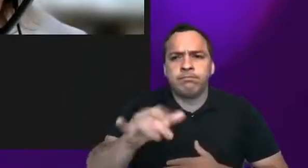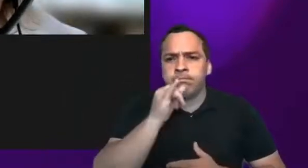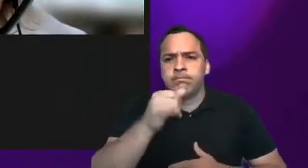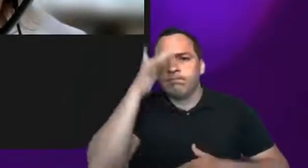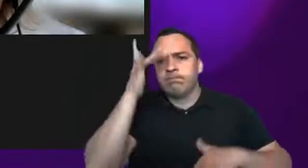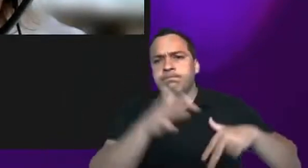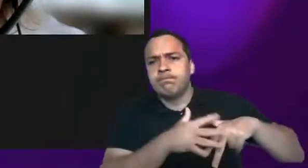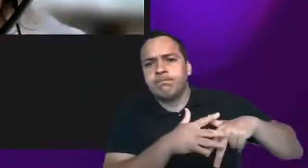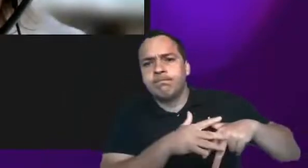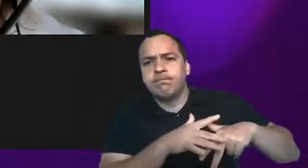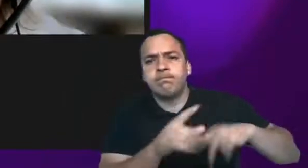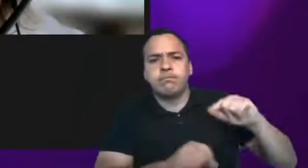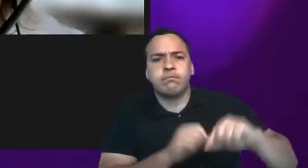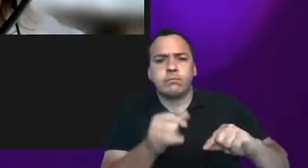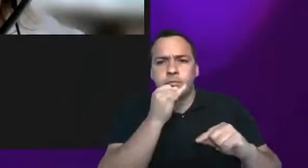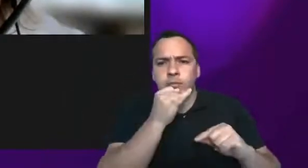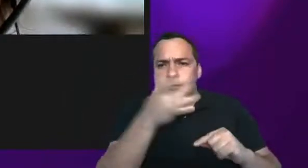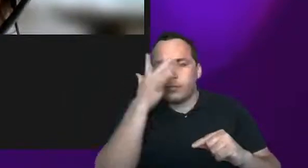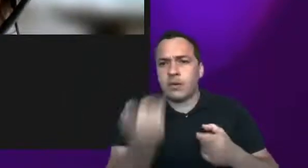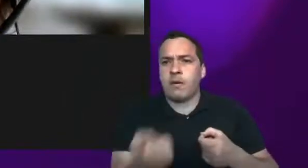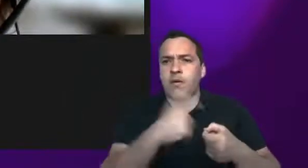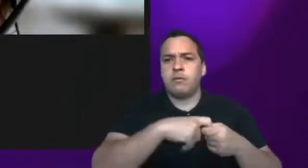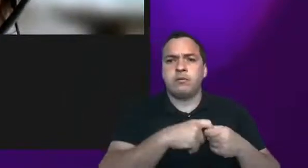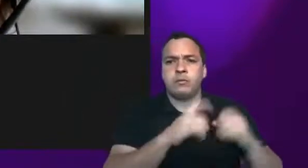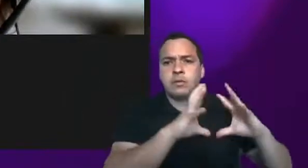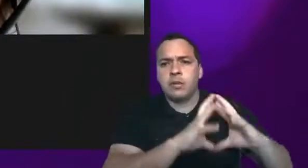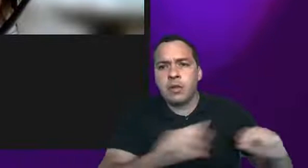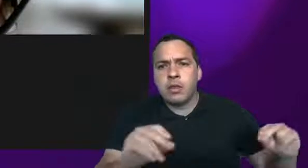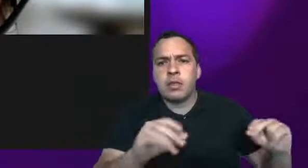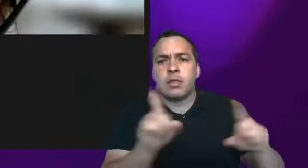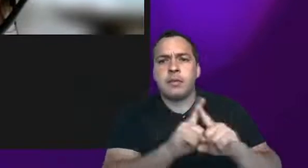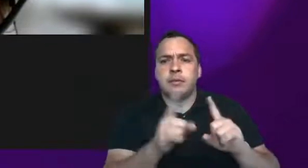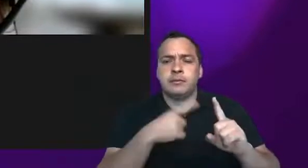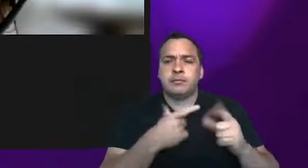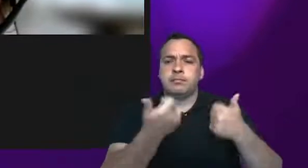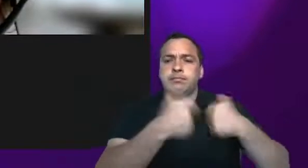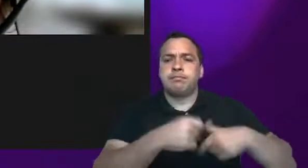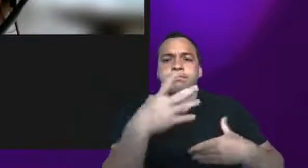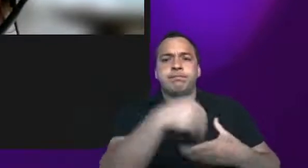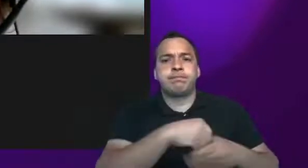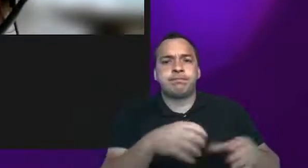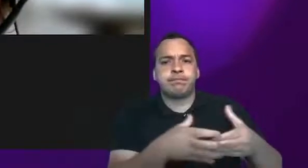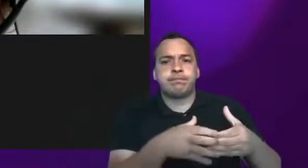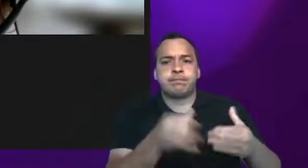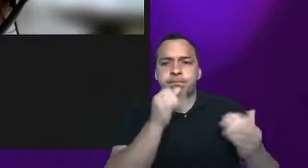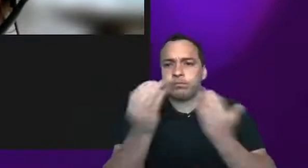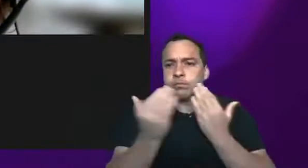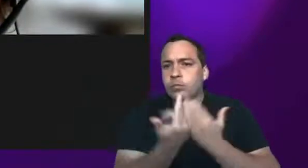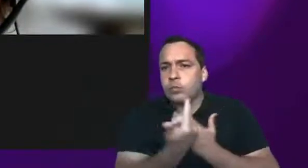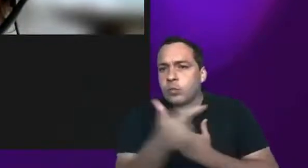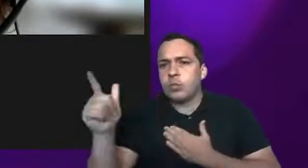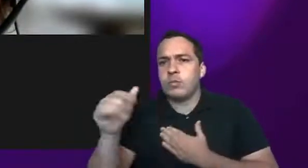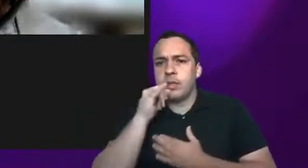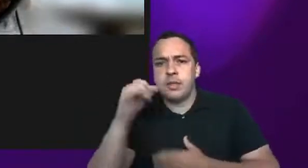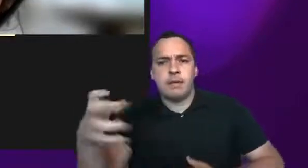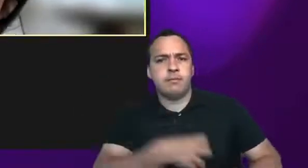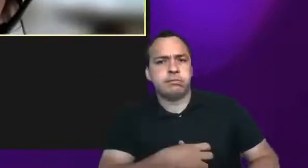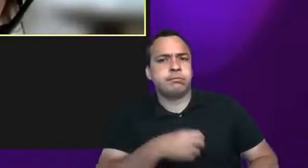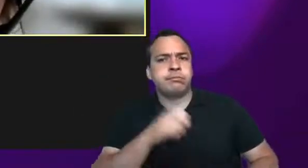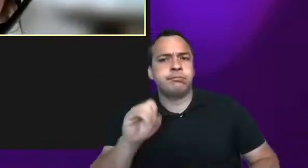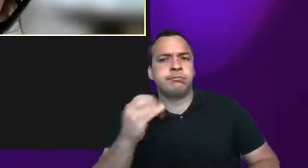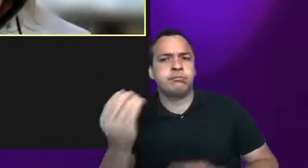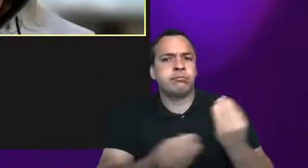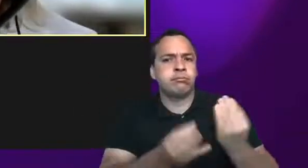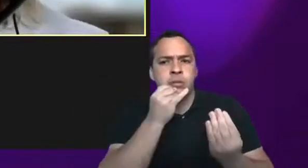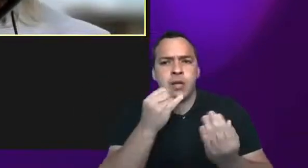comparados com os que são transplantados. Como é? A evolução é pior? Es